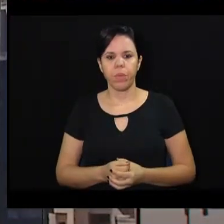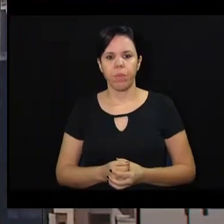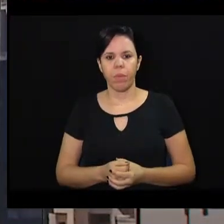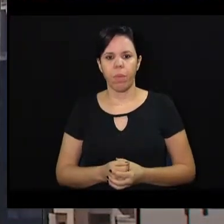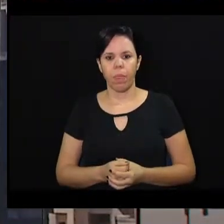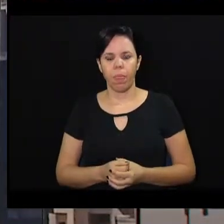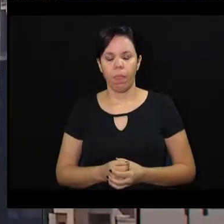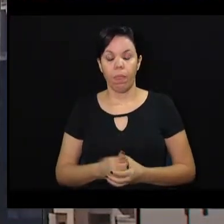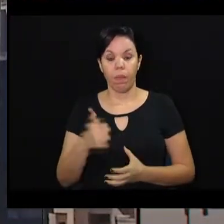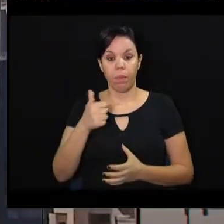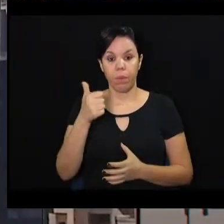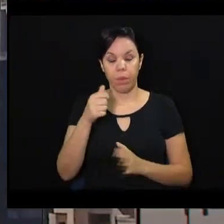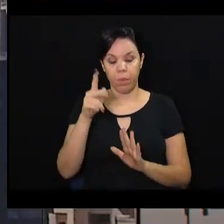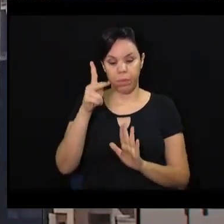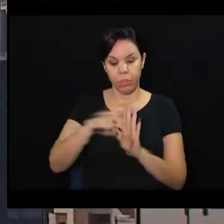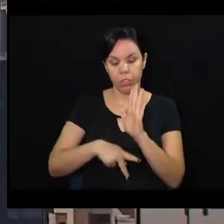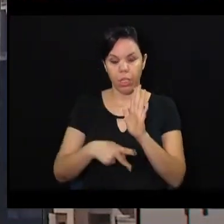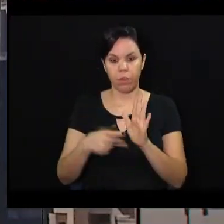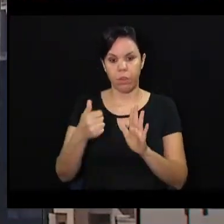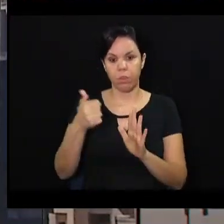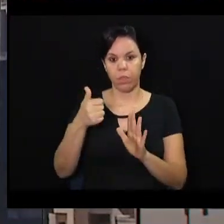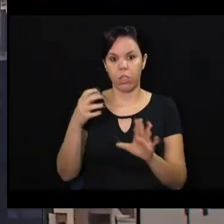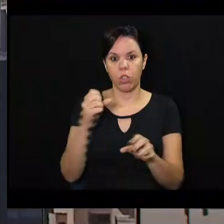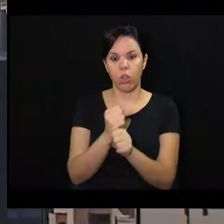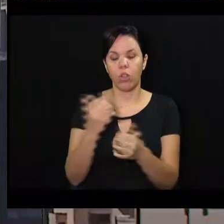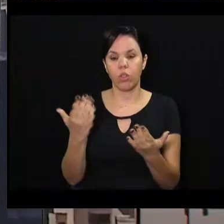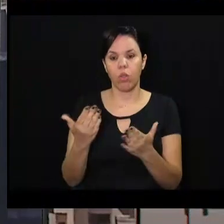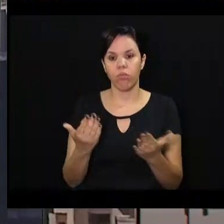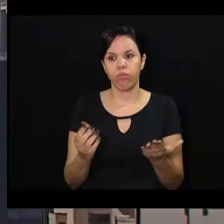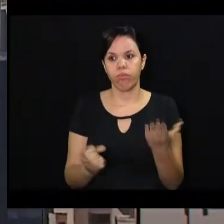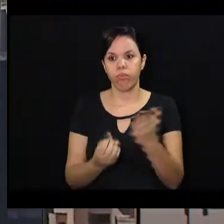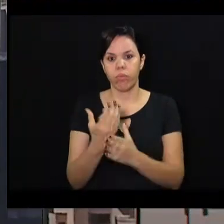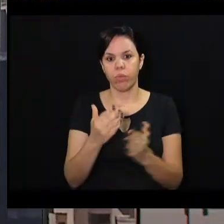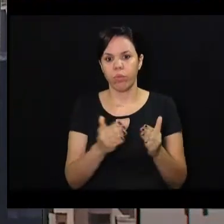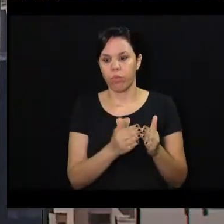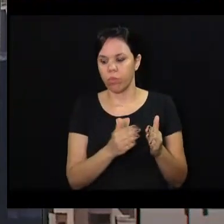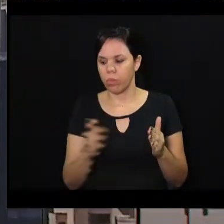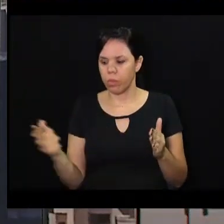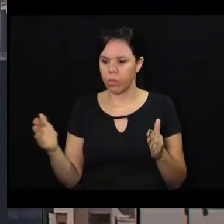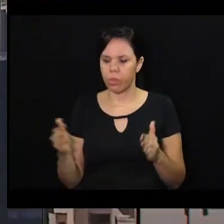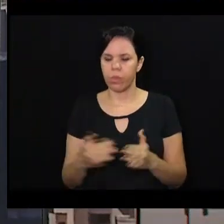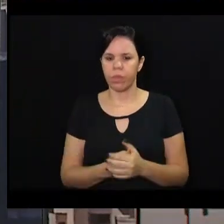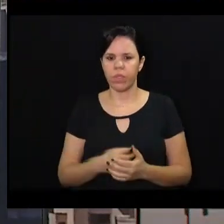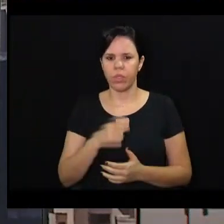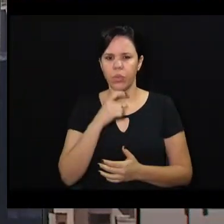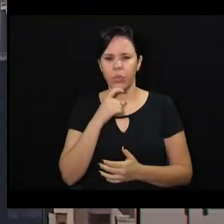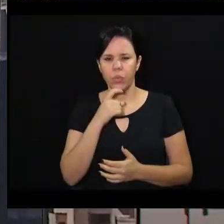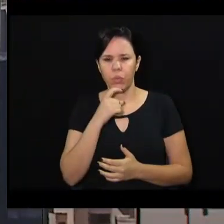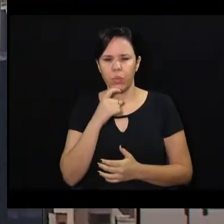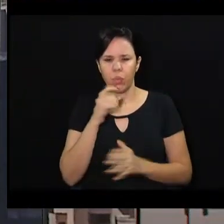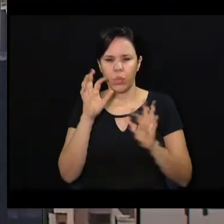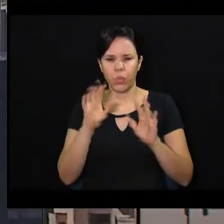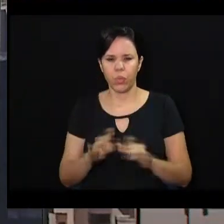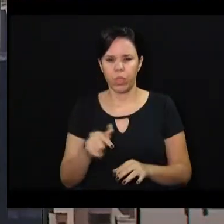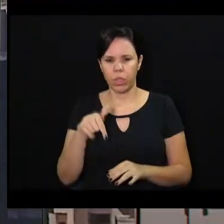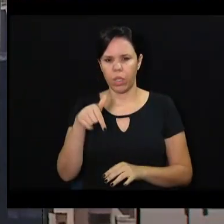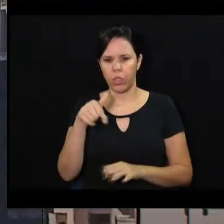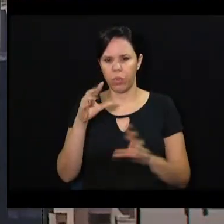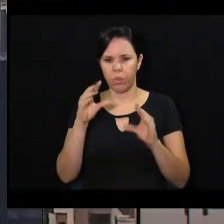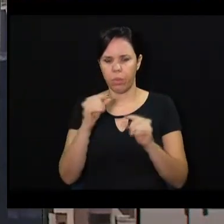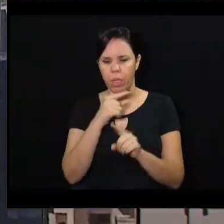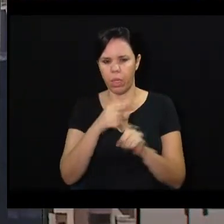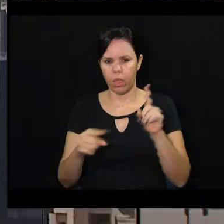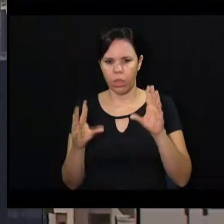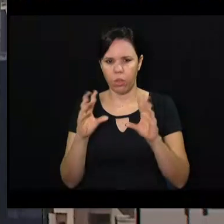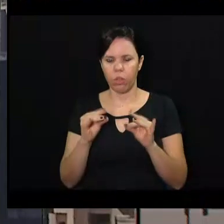projeto Primeira Nota realiza a partir de hoje o Festival de Inverno, a partir das 19h30 no